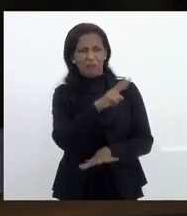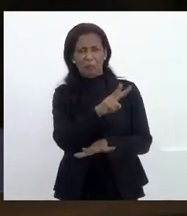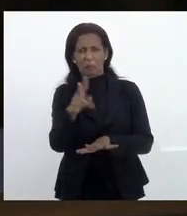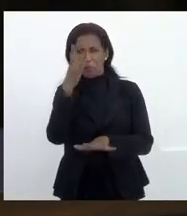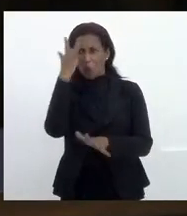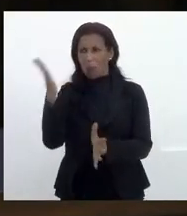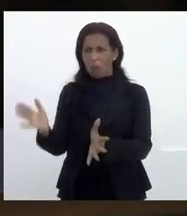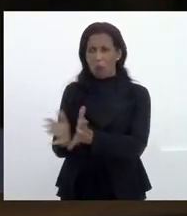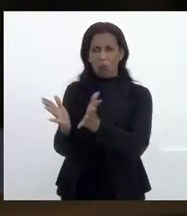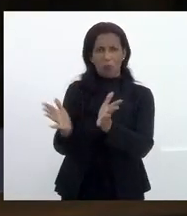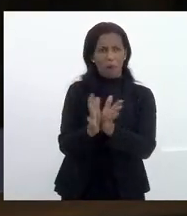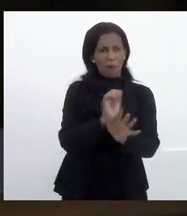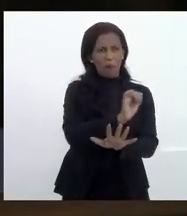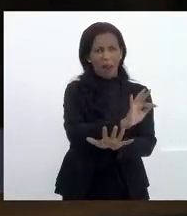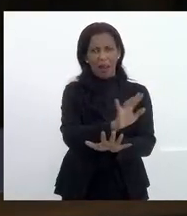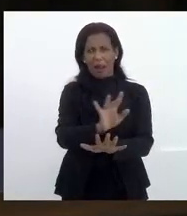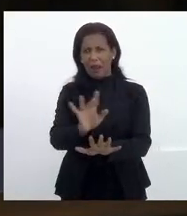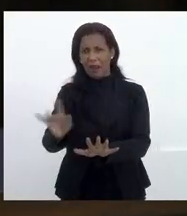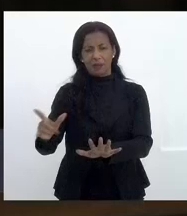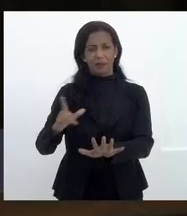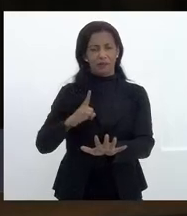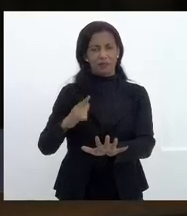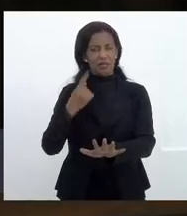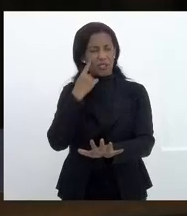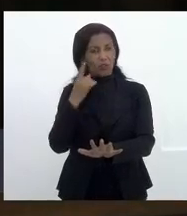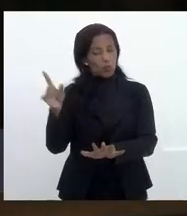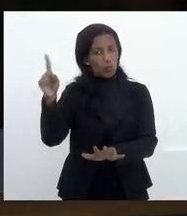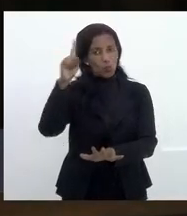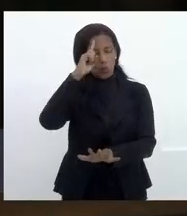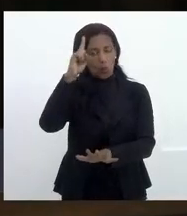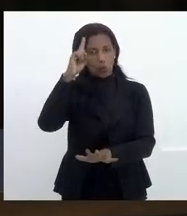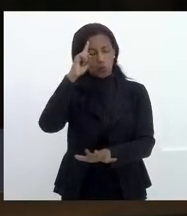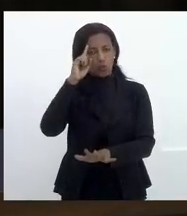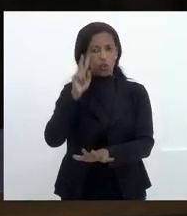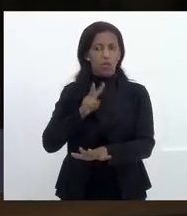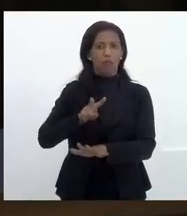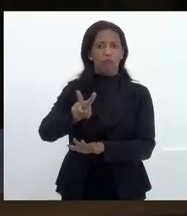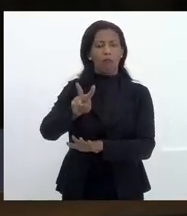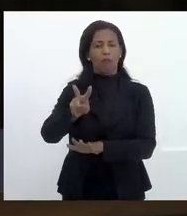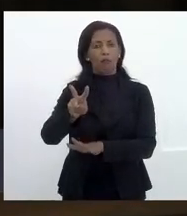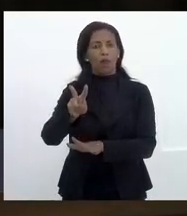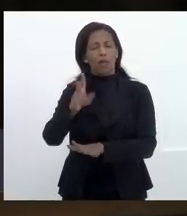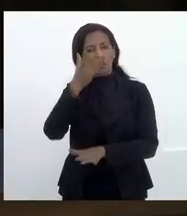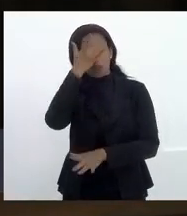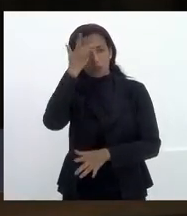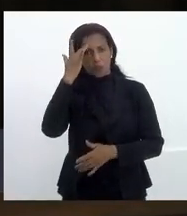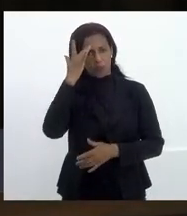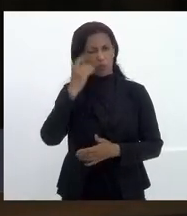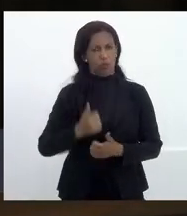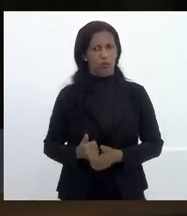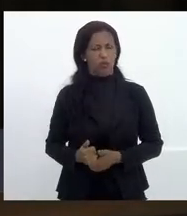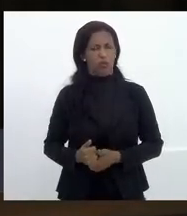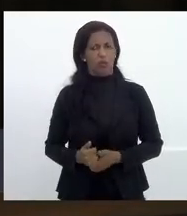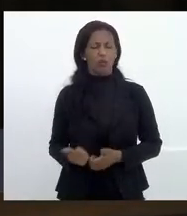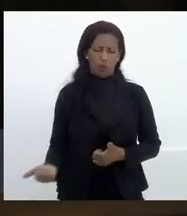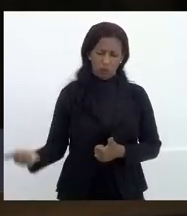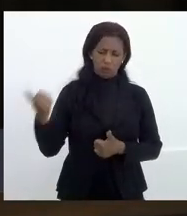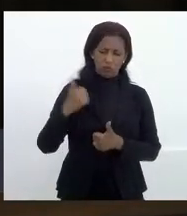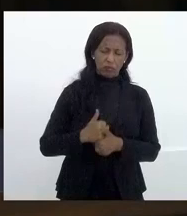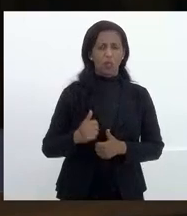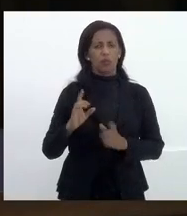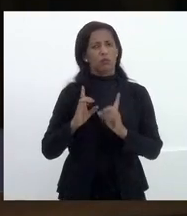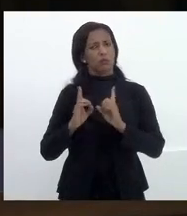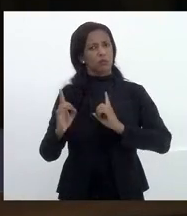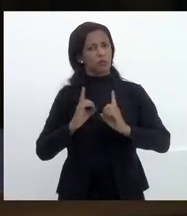e a publicar testes empobrecimento todos os dias atendendo essas pessoas Então nós nos colocamos no debate